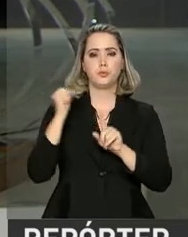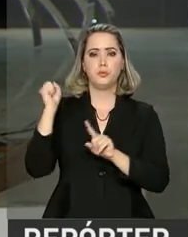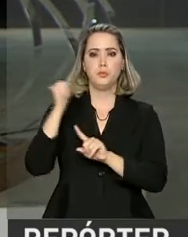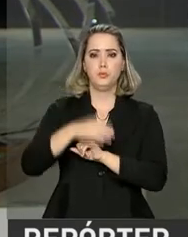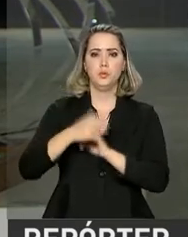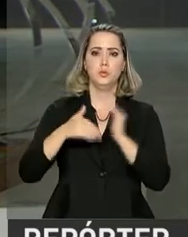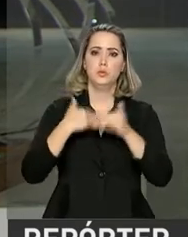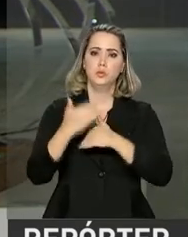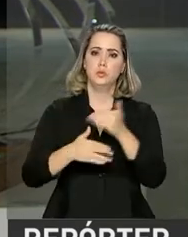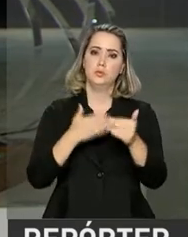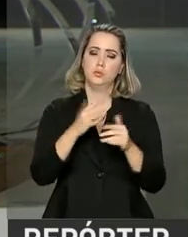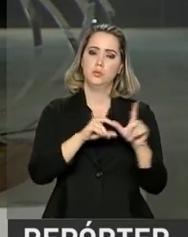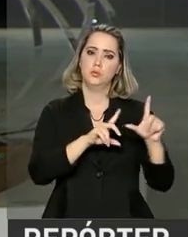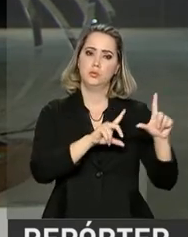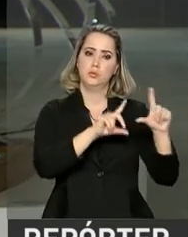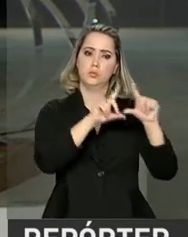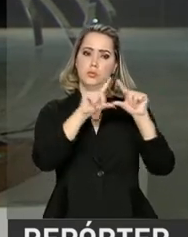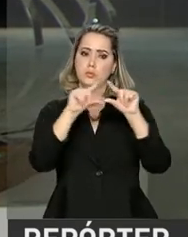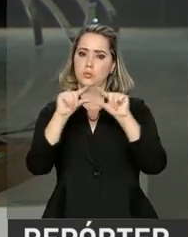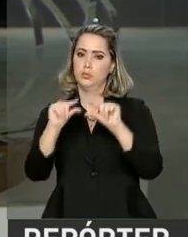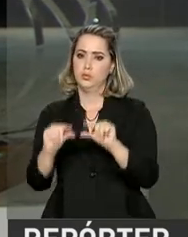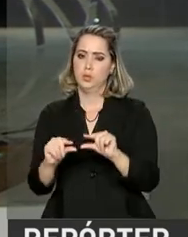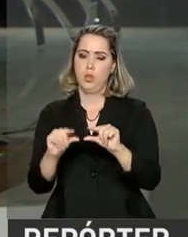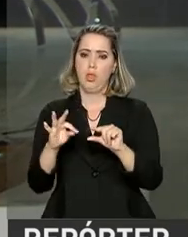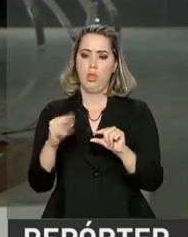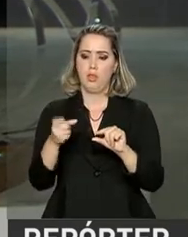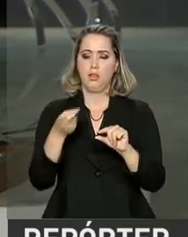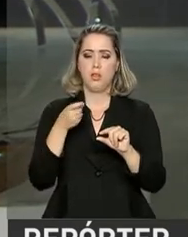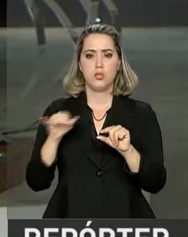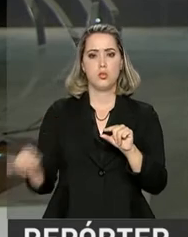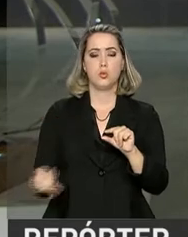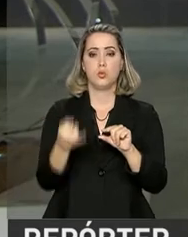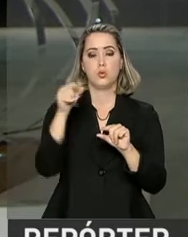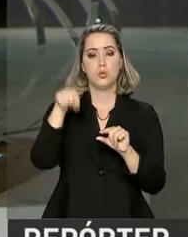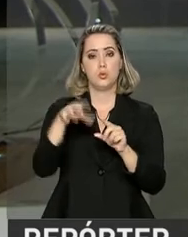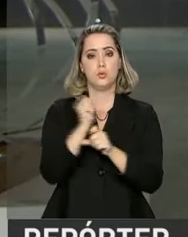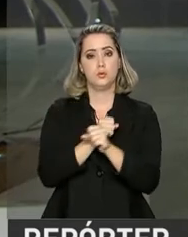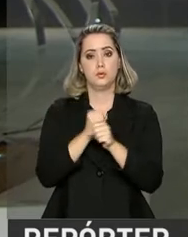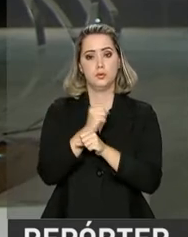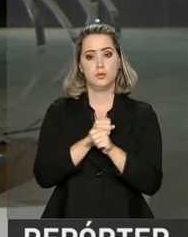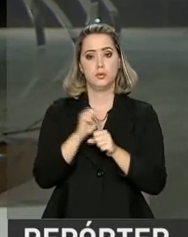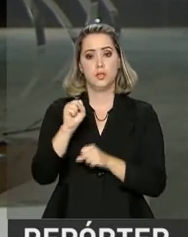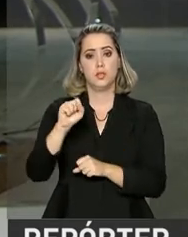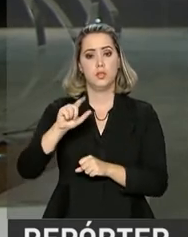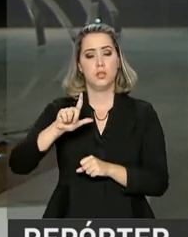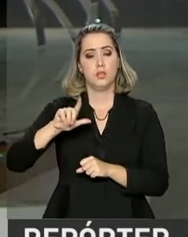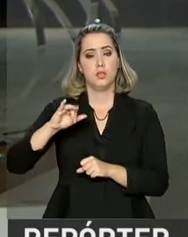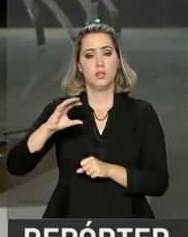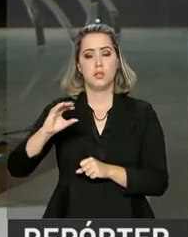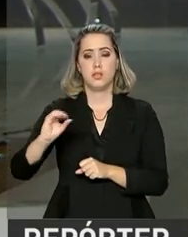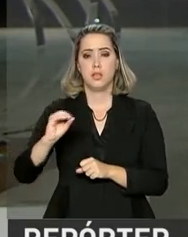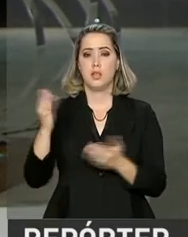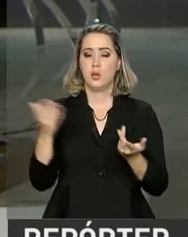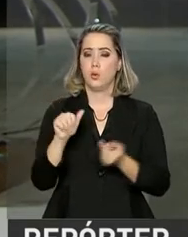o processo de redução da taxa básica de juros neste ano. Atualmente a Selic está em